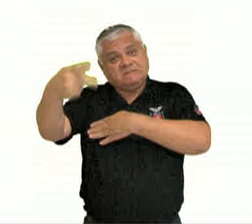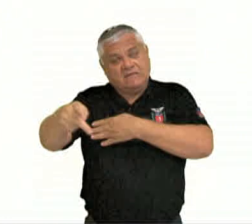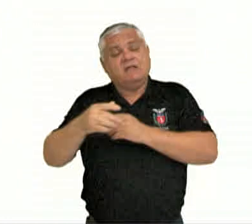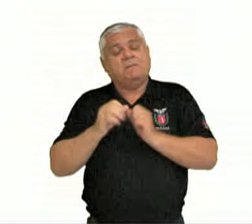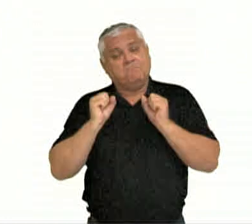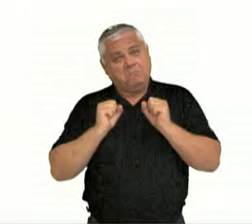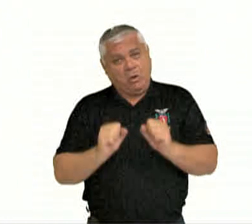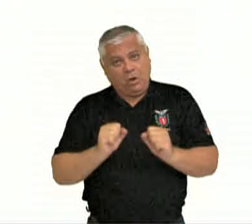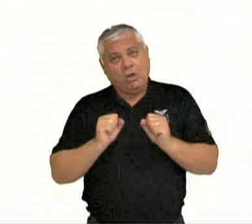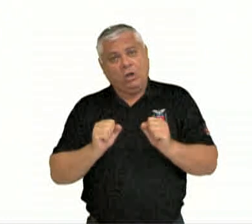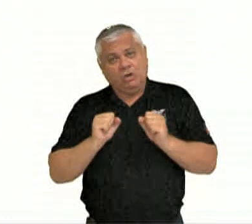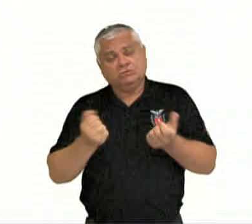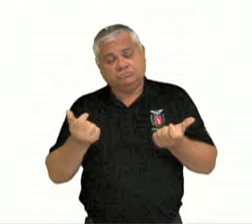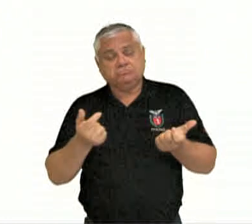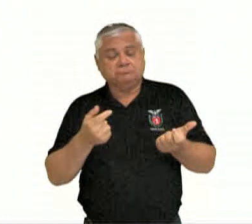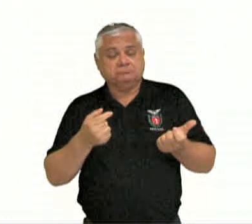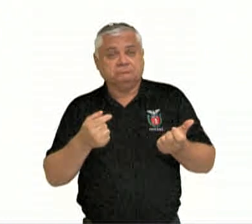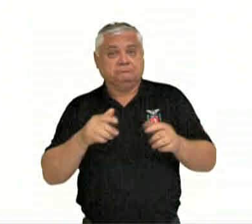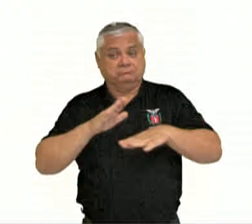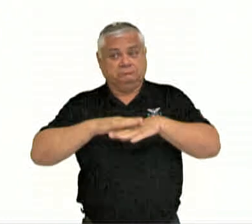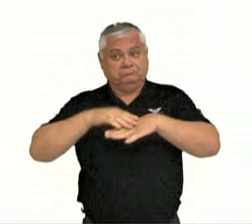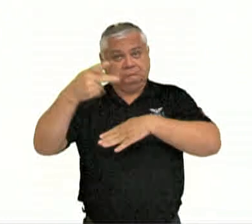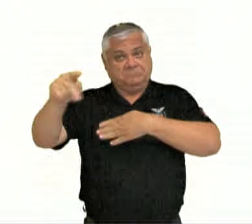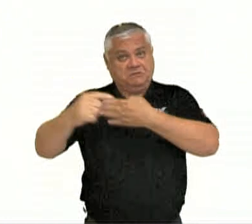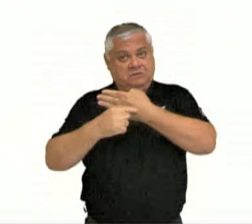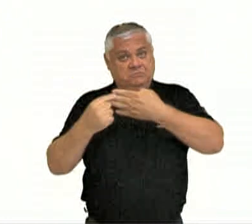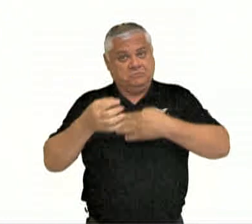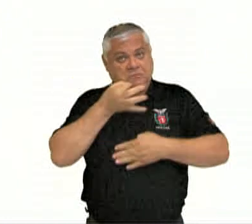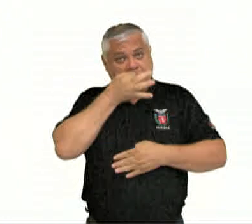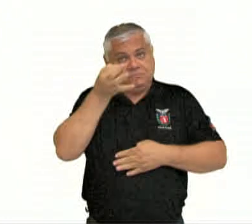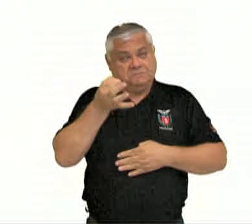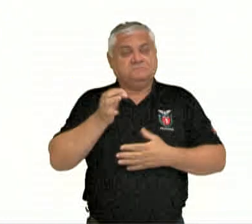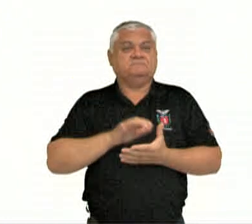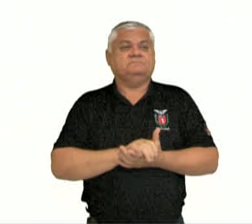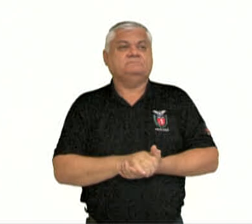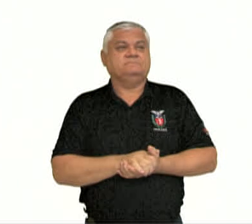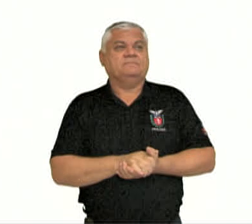é uma possibilidade, uma visão do autor.